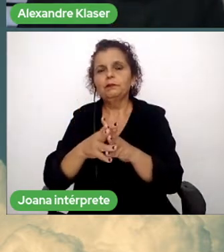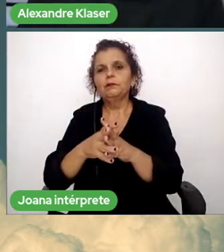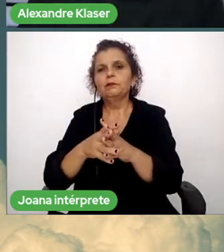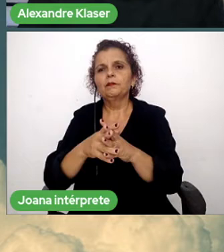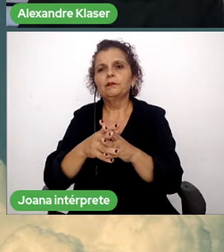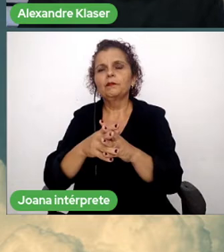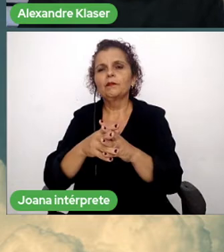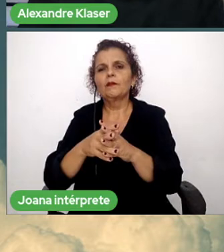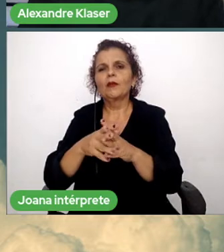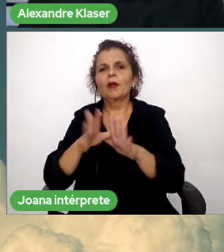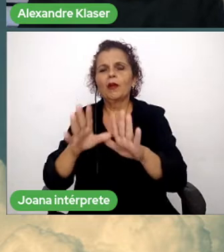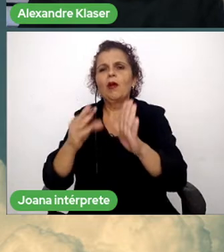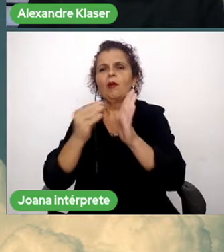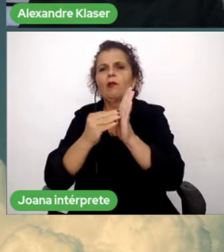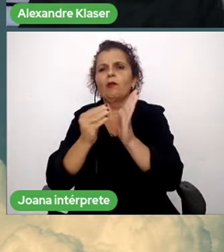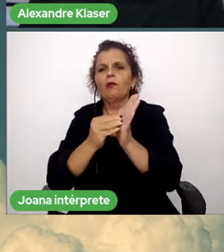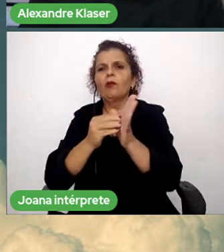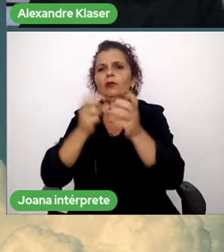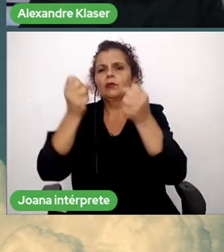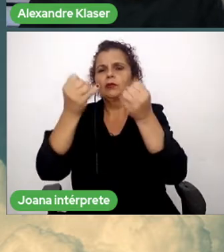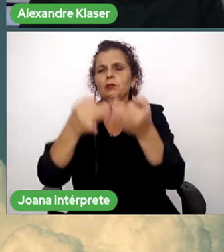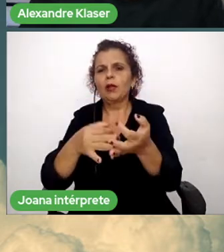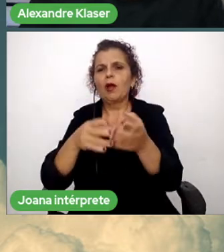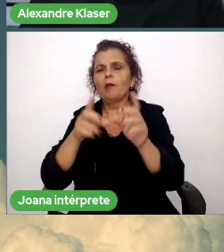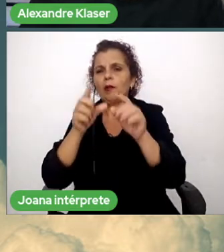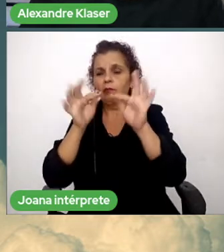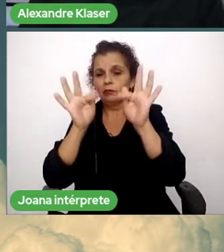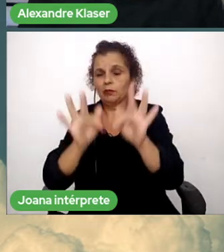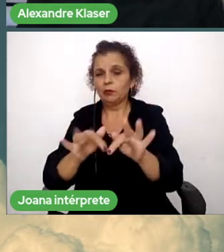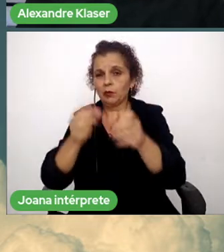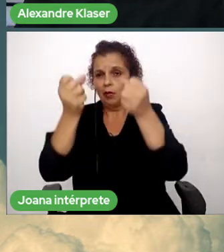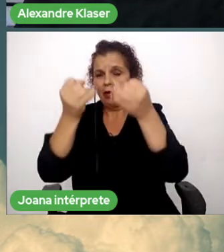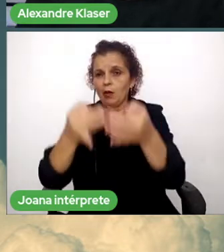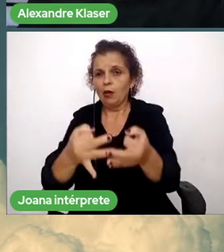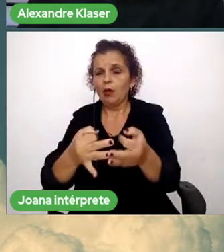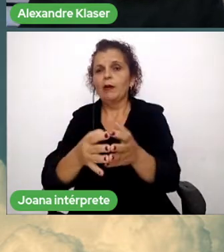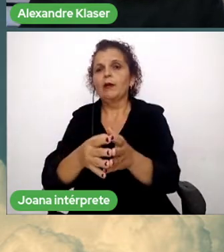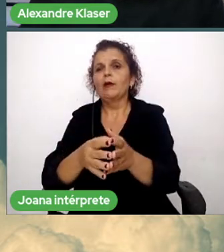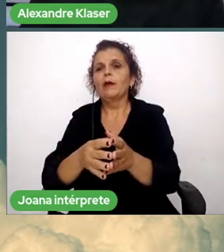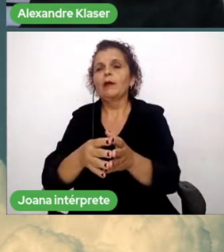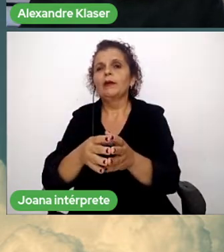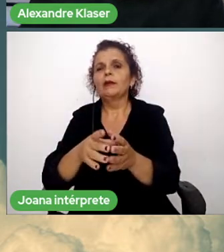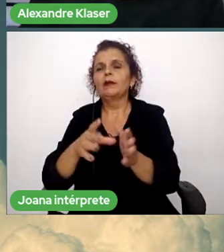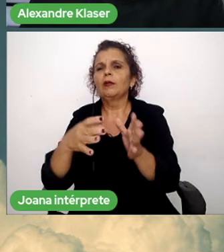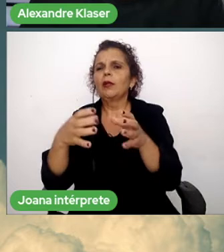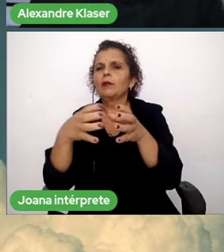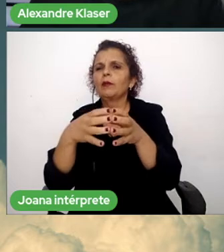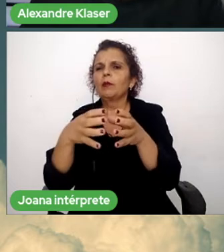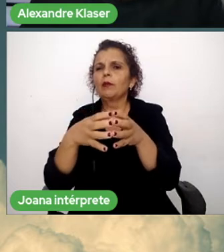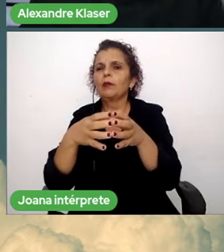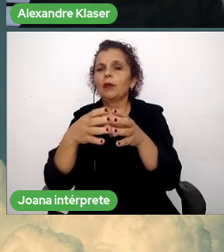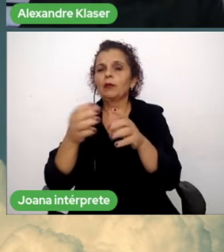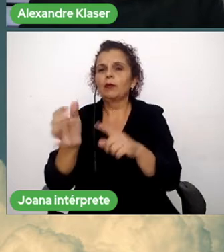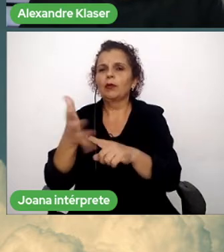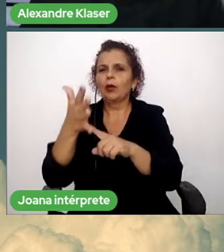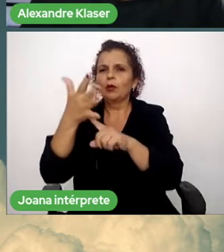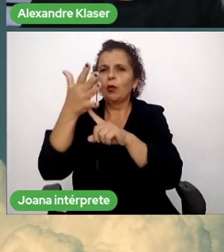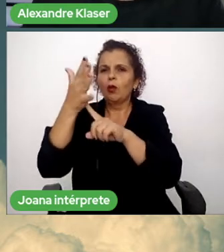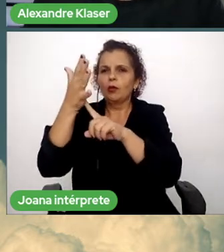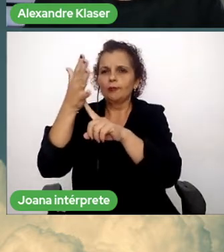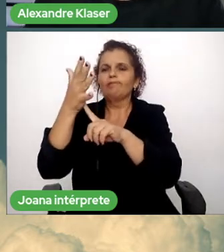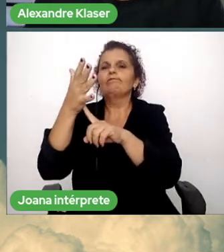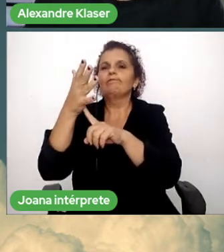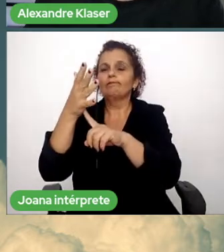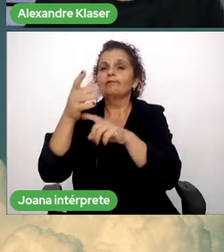Eu não falei de um aspecto que eu deixei para o final, que é uma questão também de, ok, tem a parte tecnológica, tecnologia, a transformação também